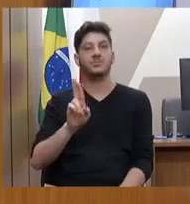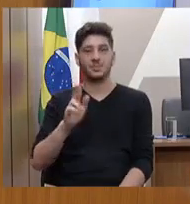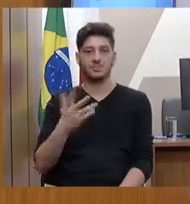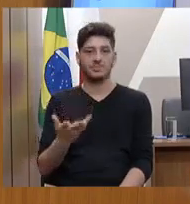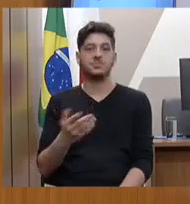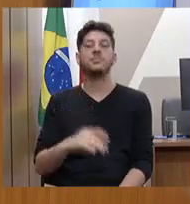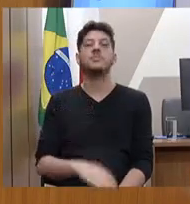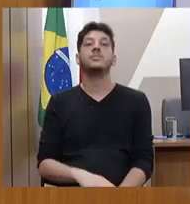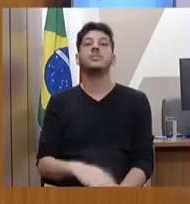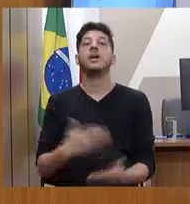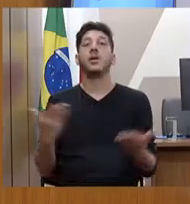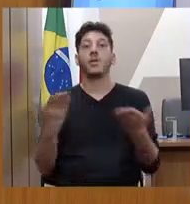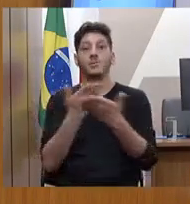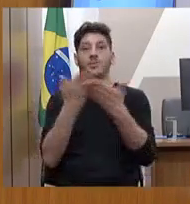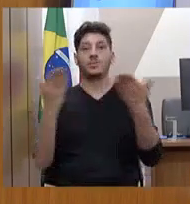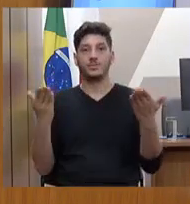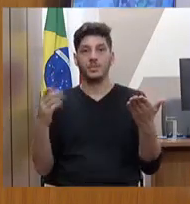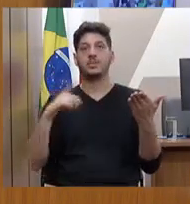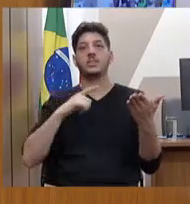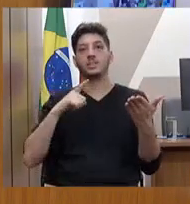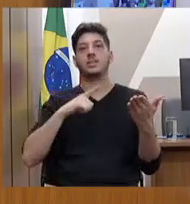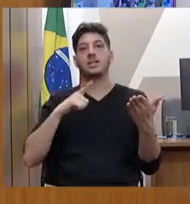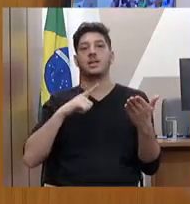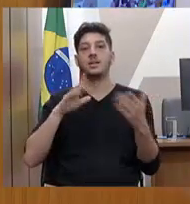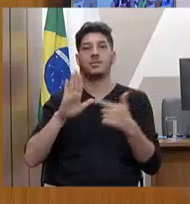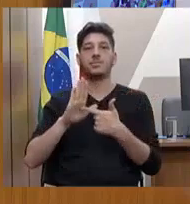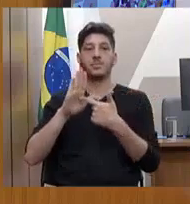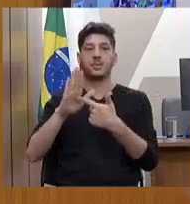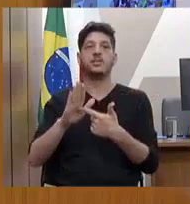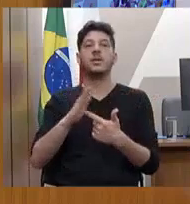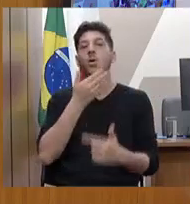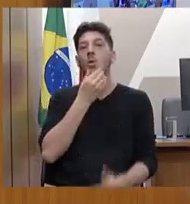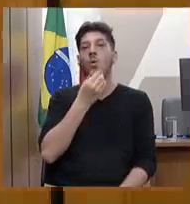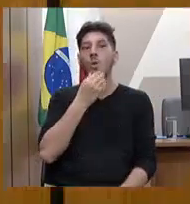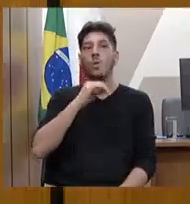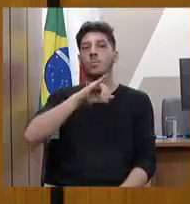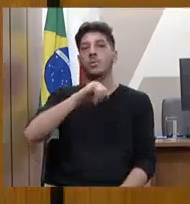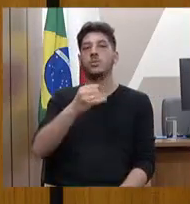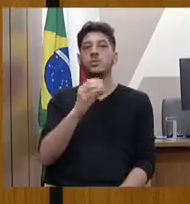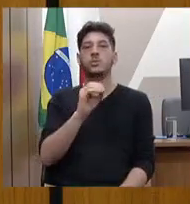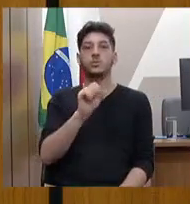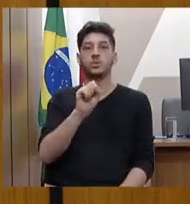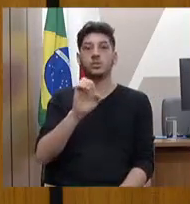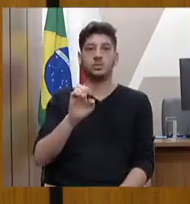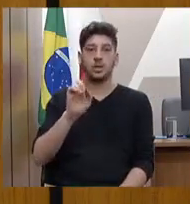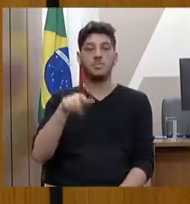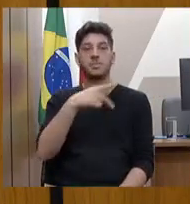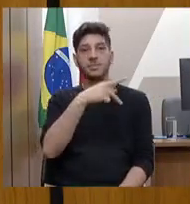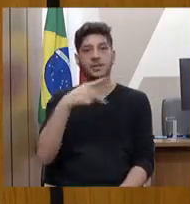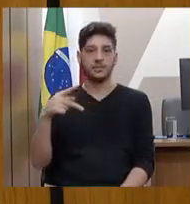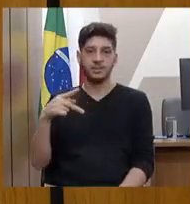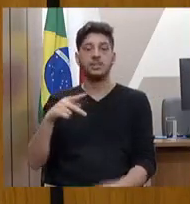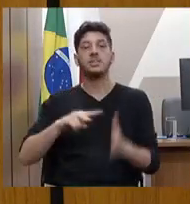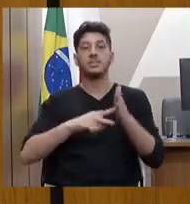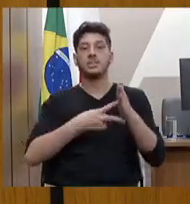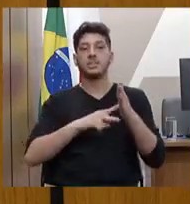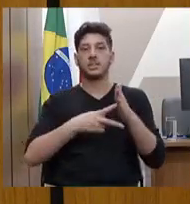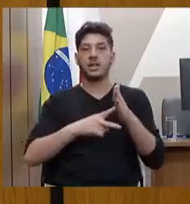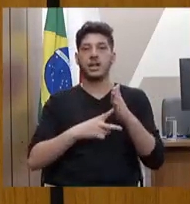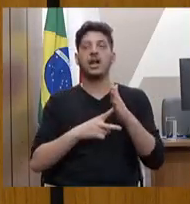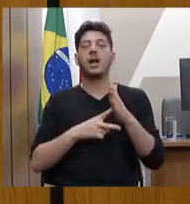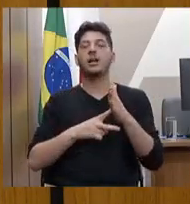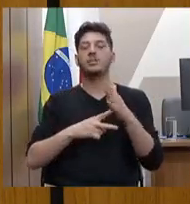senhoras e senhores teremos agora apresentação do senhor José Carlos Pereira presidente do sindicato dos marceneiros de Ubá